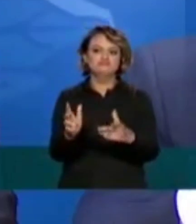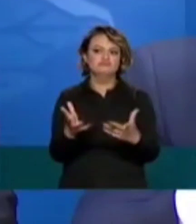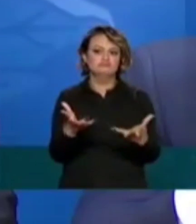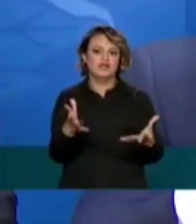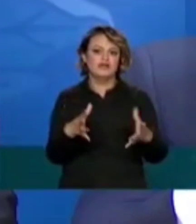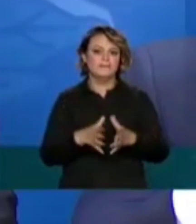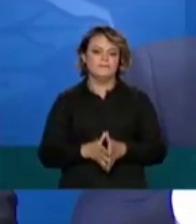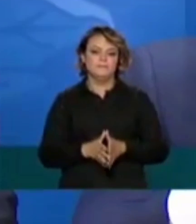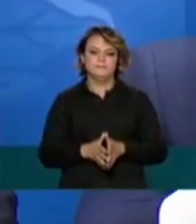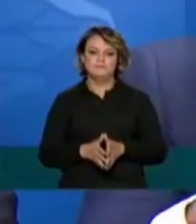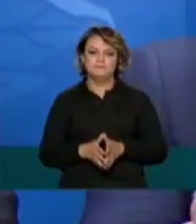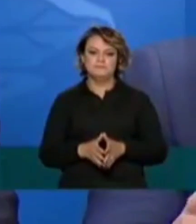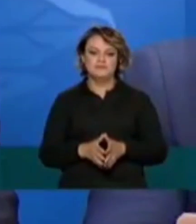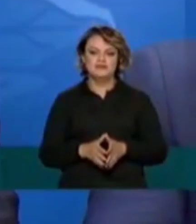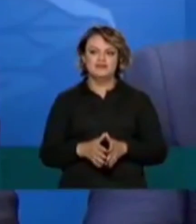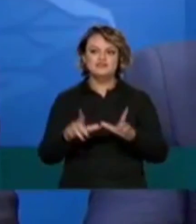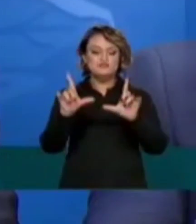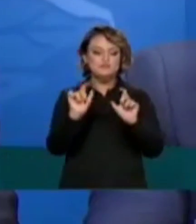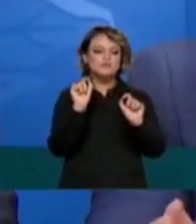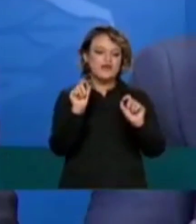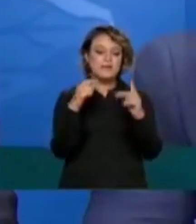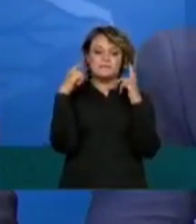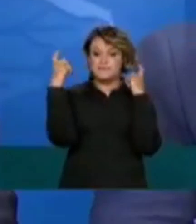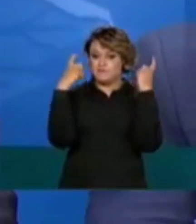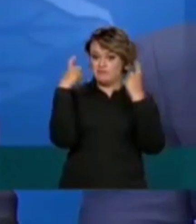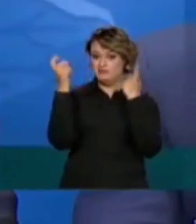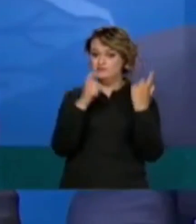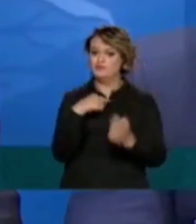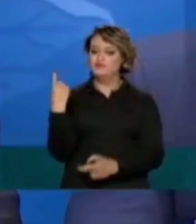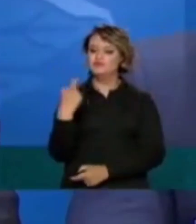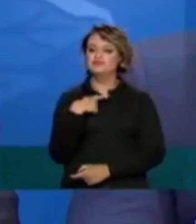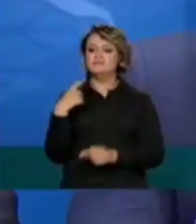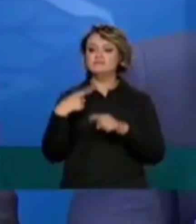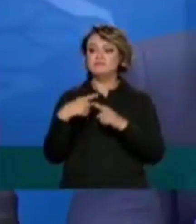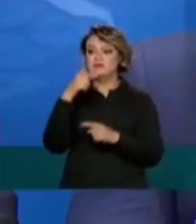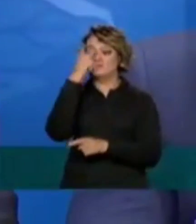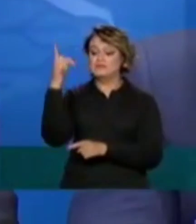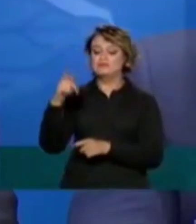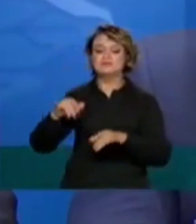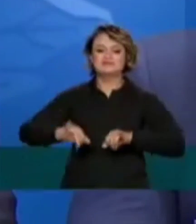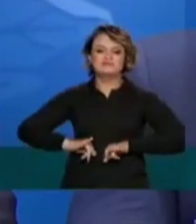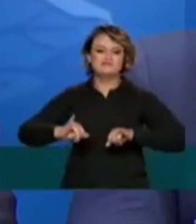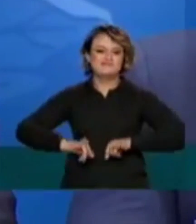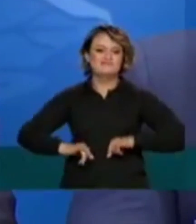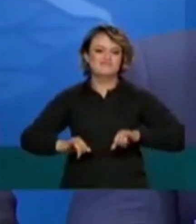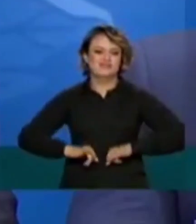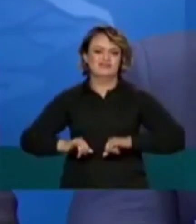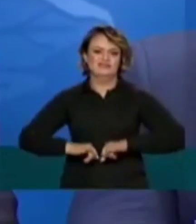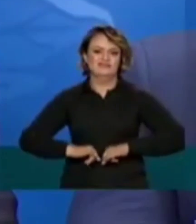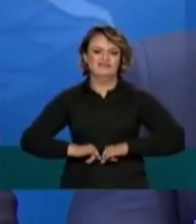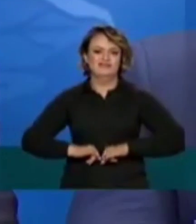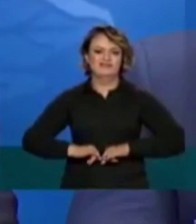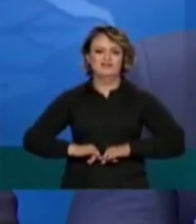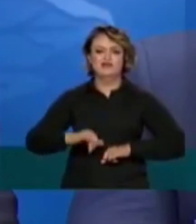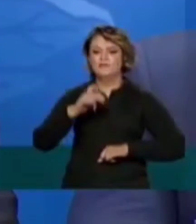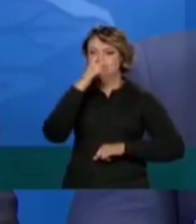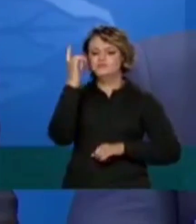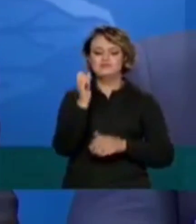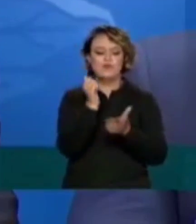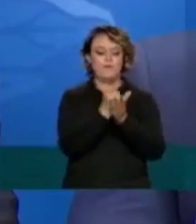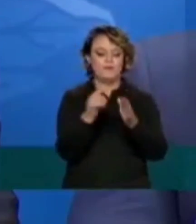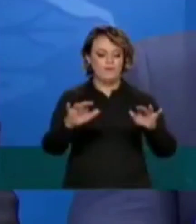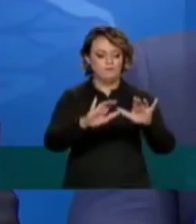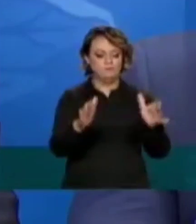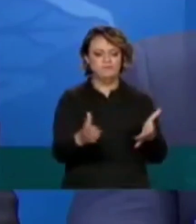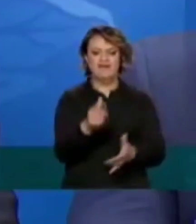praticamente a preocupação com aqueles que sofrem mais na ponta da tabela, aqueles que não podem comprar o seu botijão de